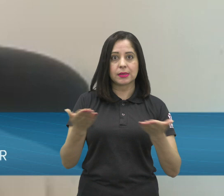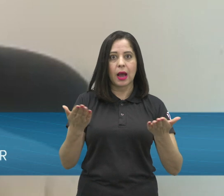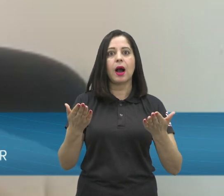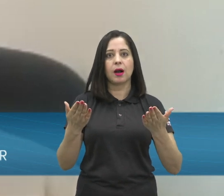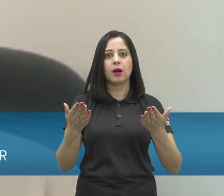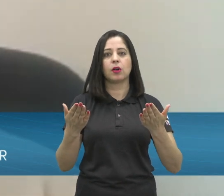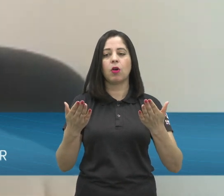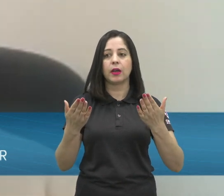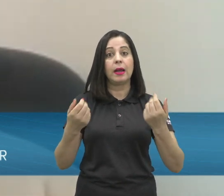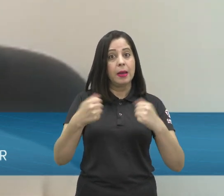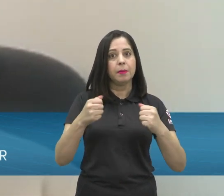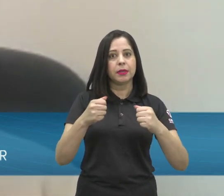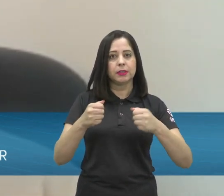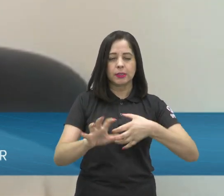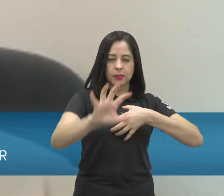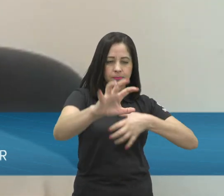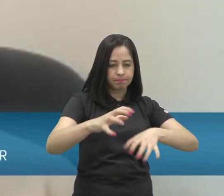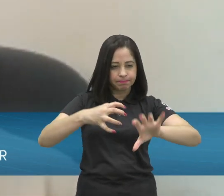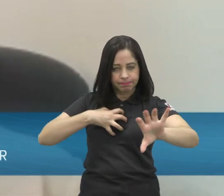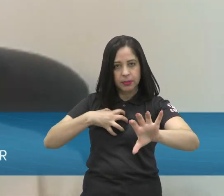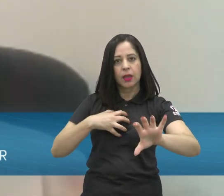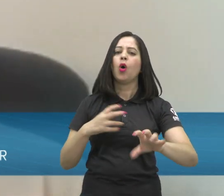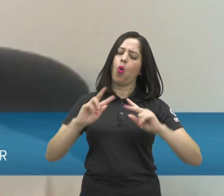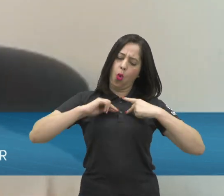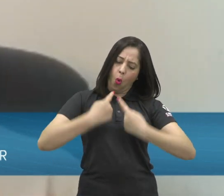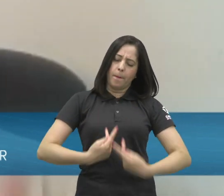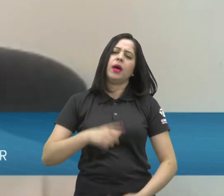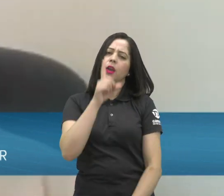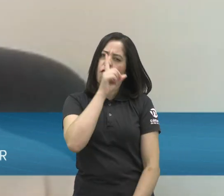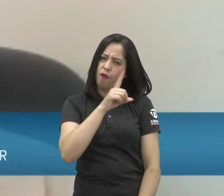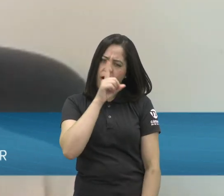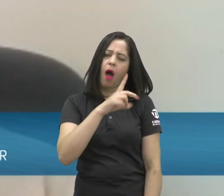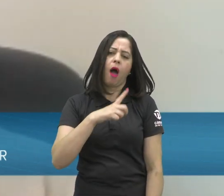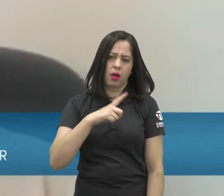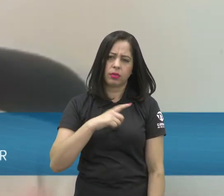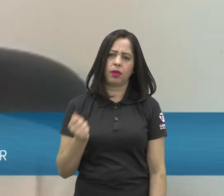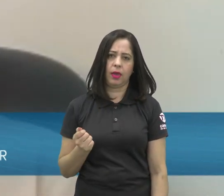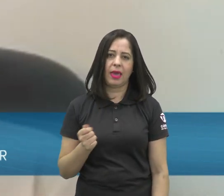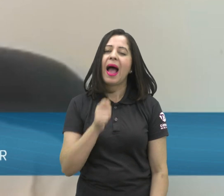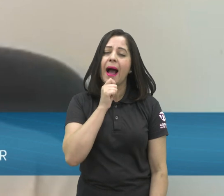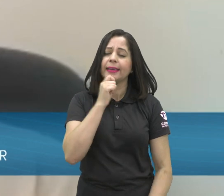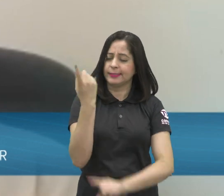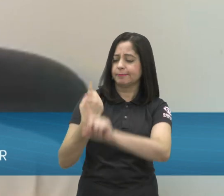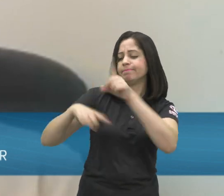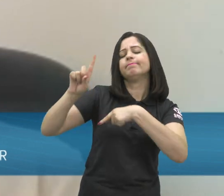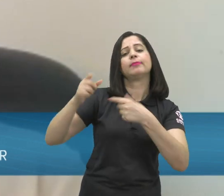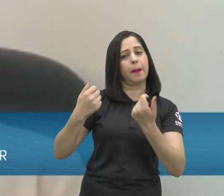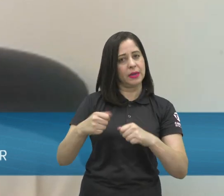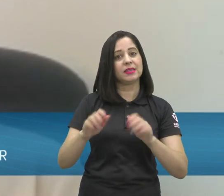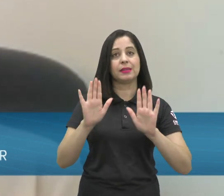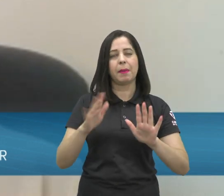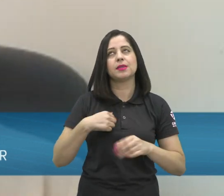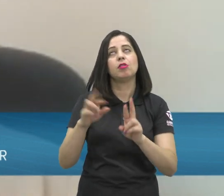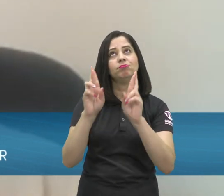estamos voltando a olhar para nós, estamos voltando a olhar para o ser humano. Claro que com muitas falhas, com muitas coisas ainda para se desenvolver, mas eu tenho